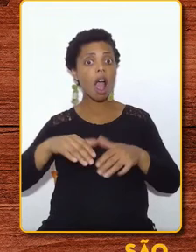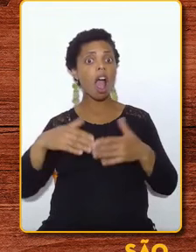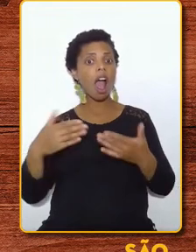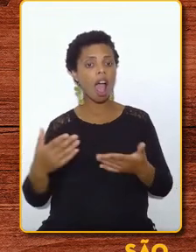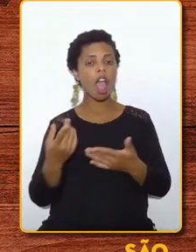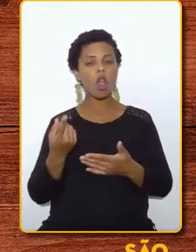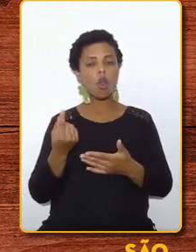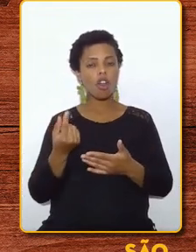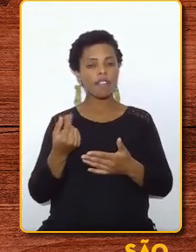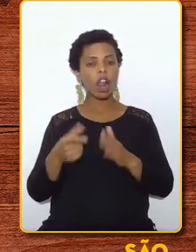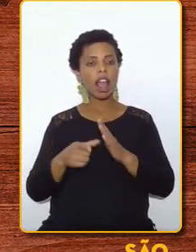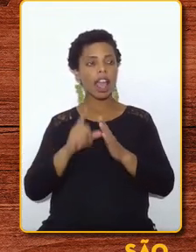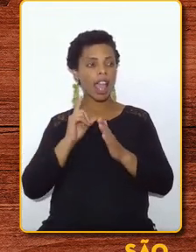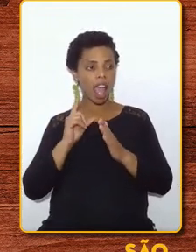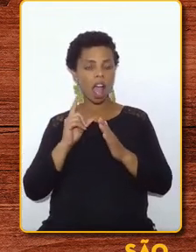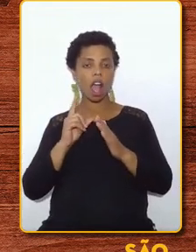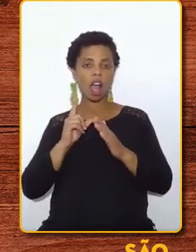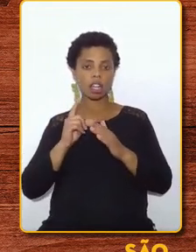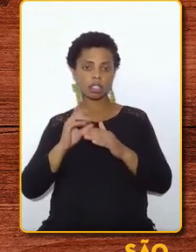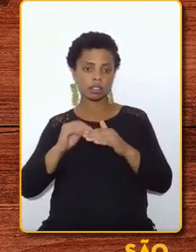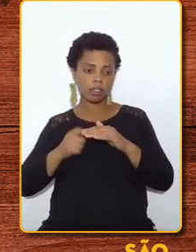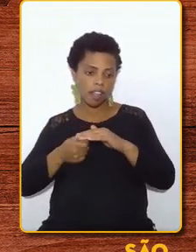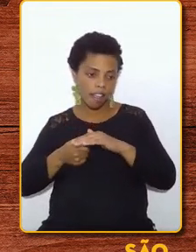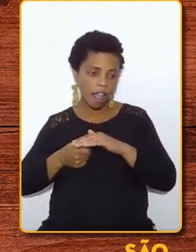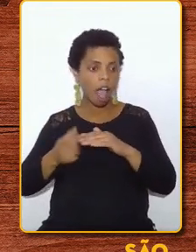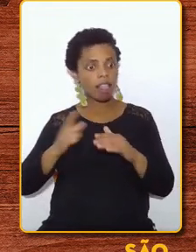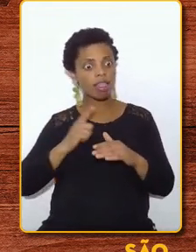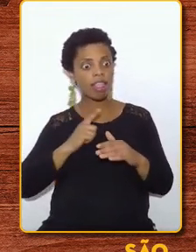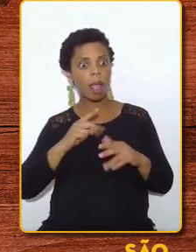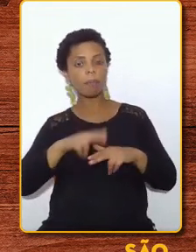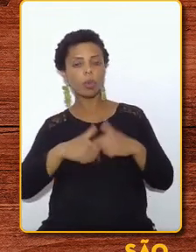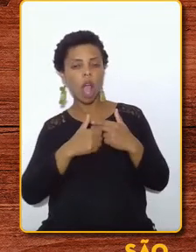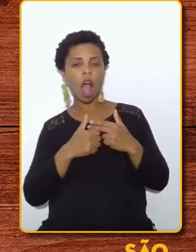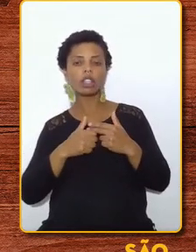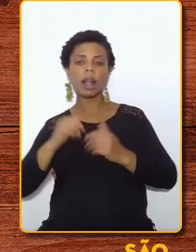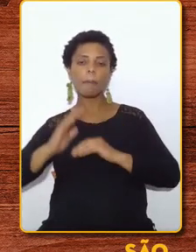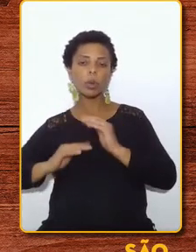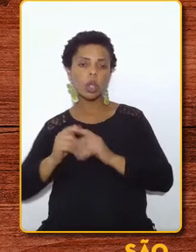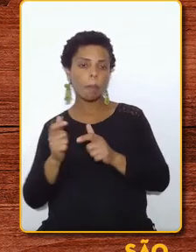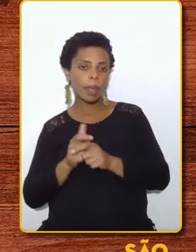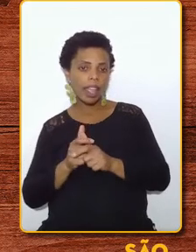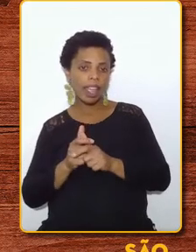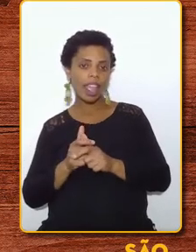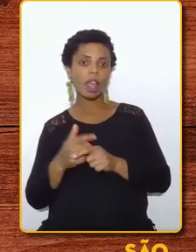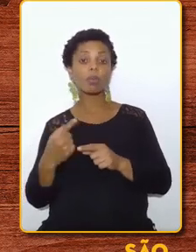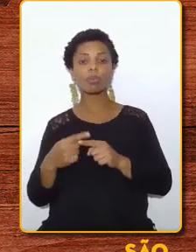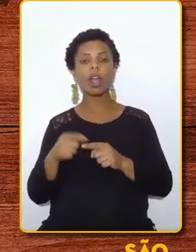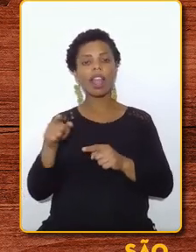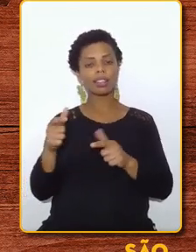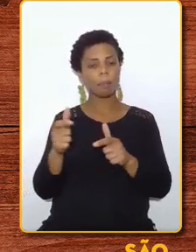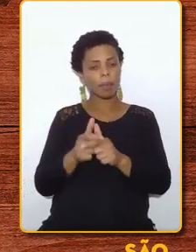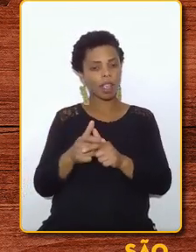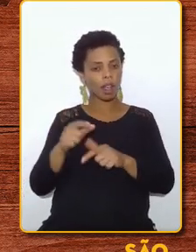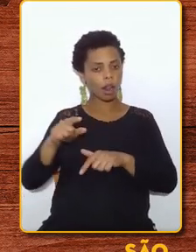da pequena produção. A pequena produção, que tem uma maneira de produzir, alguns chamam de modo de